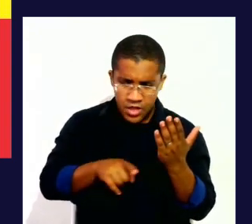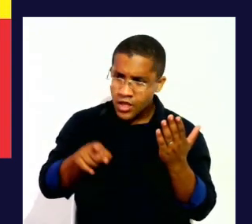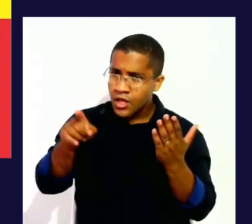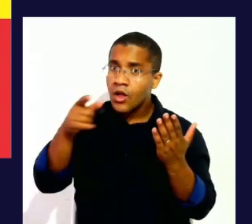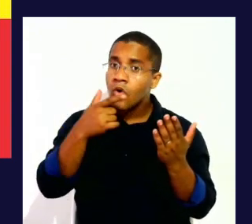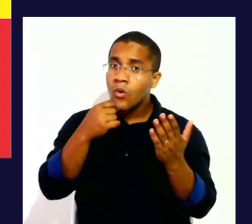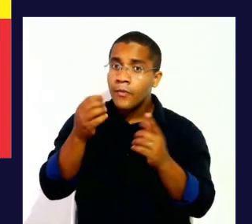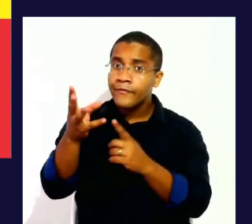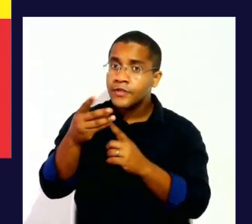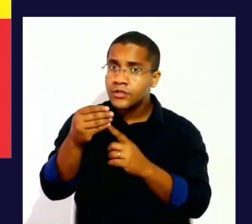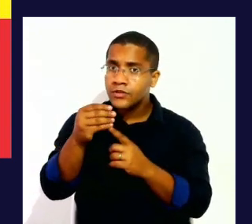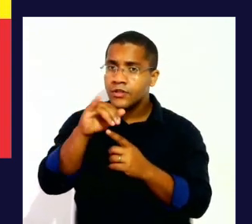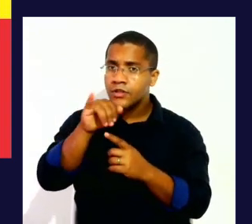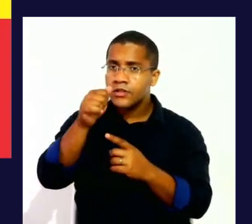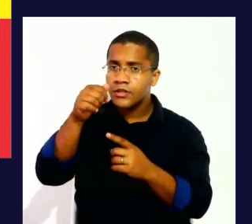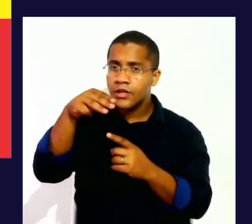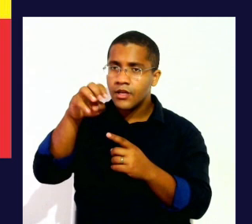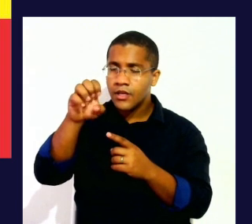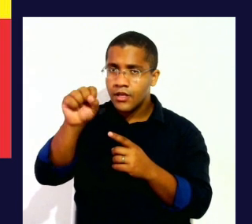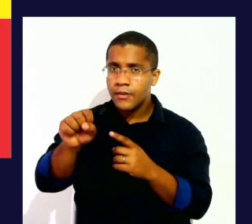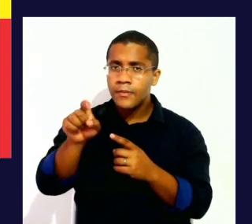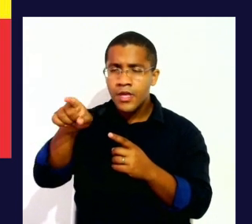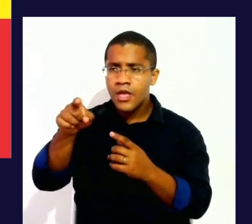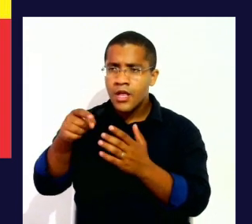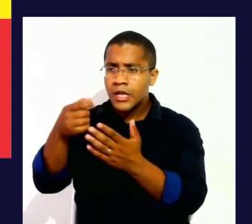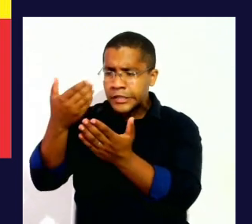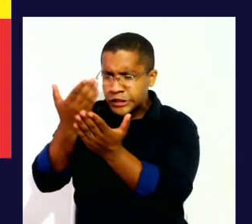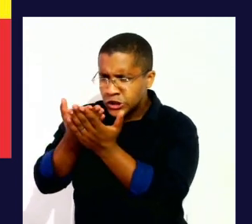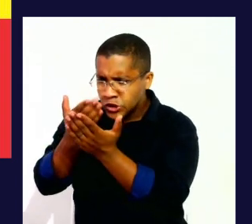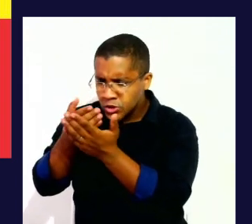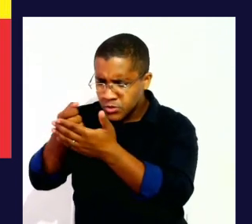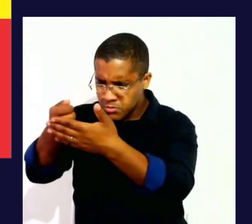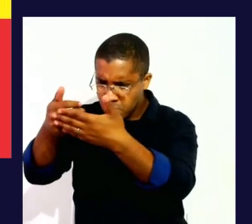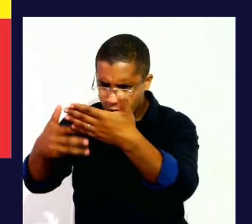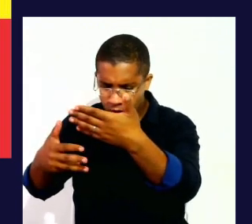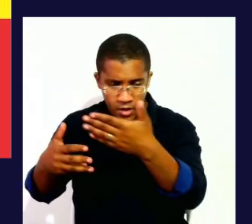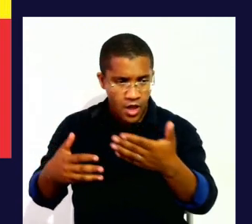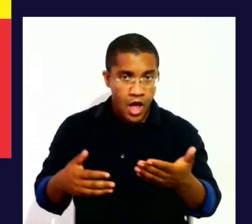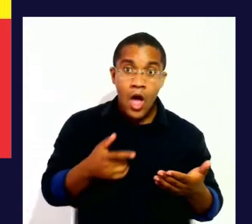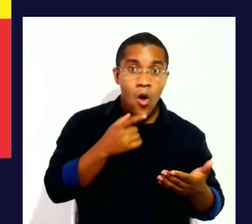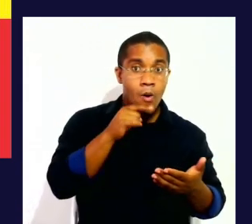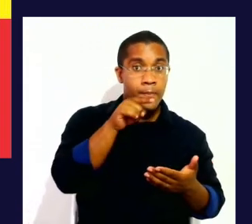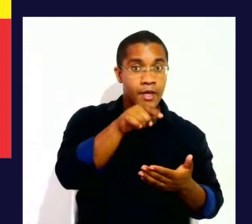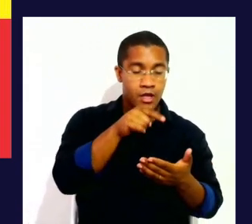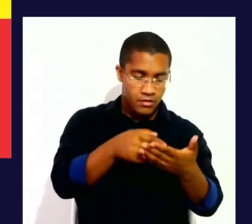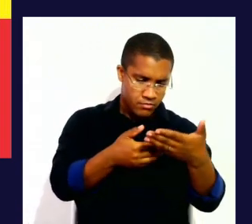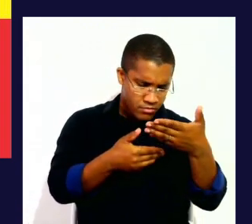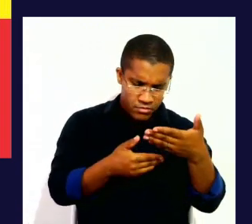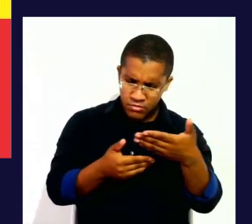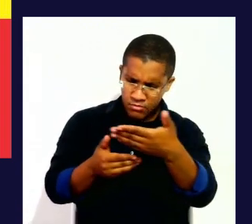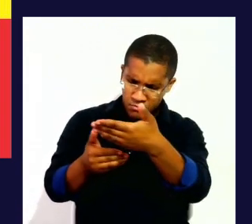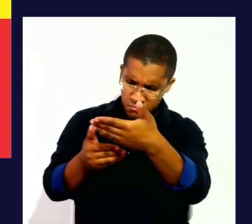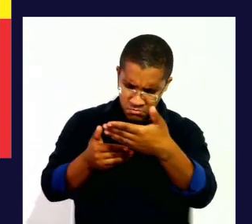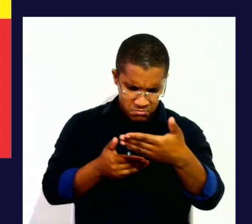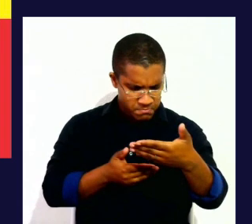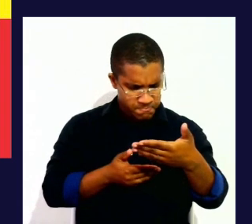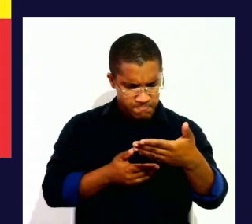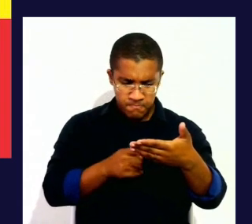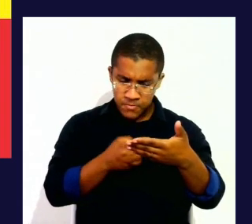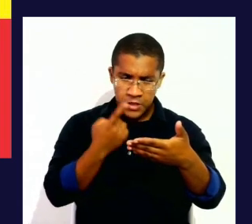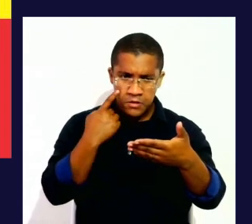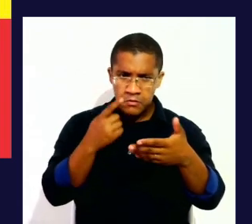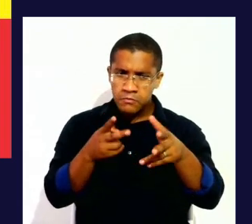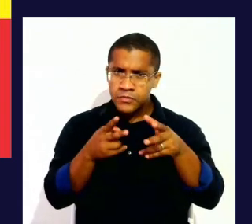James Clerk. Ele provou experimentalmente que partículas com cargas elétricas, quando elas vibram,